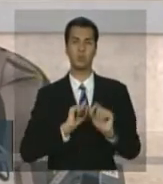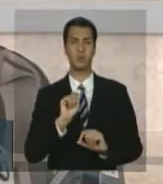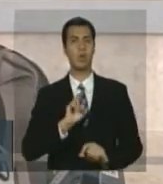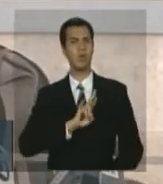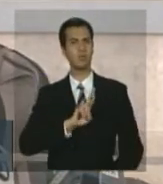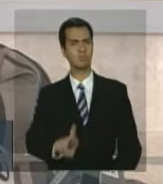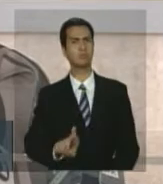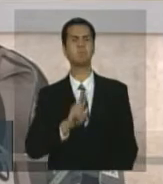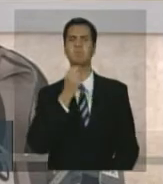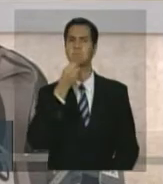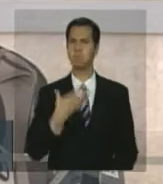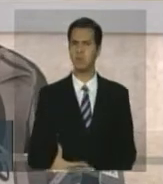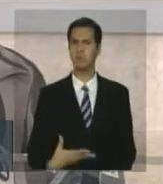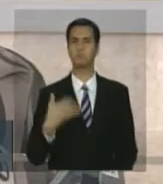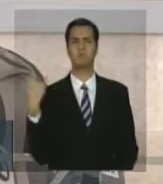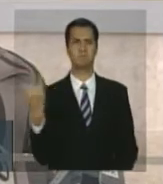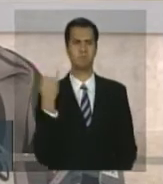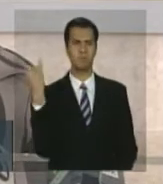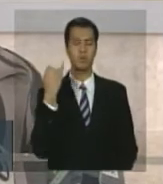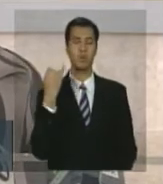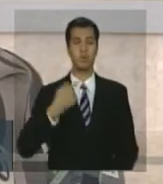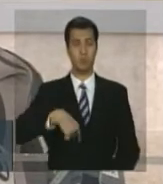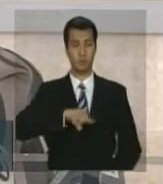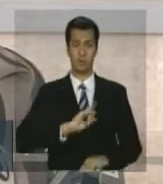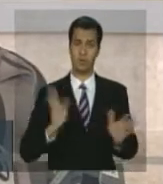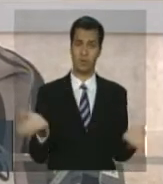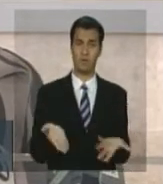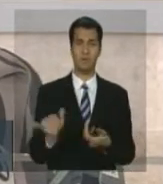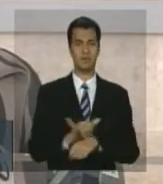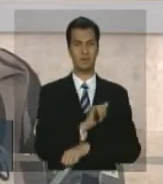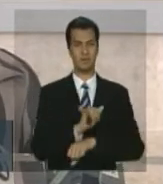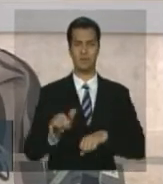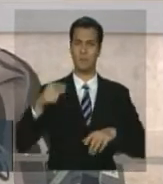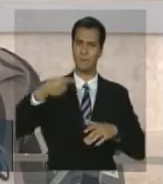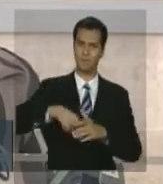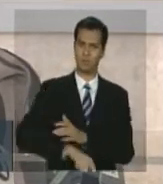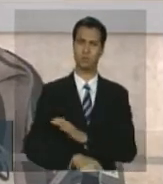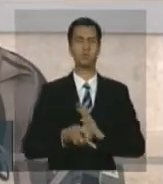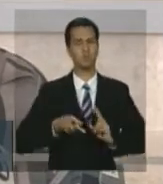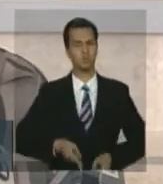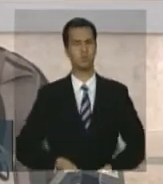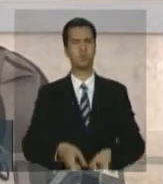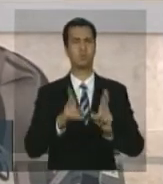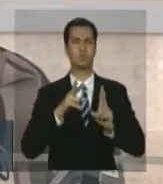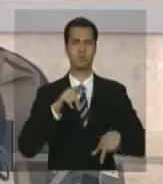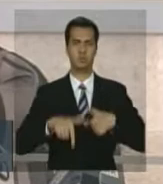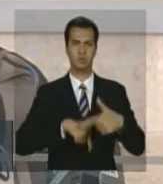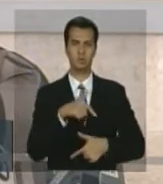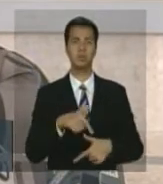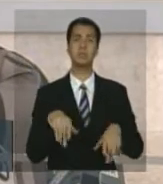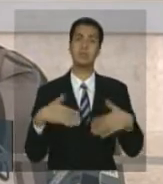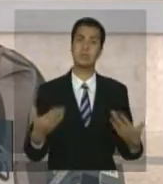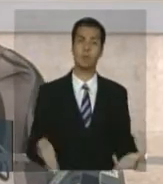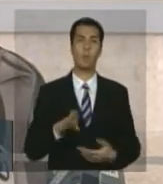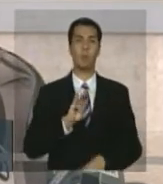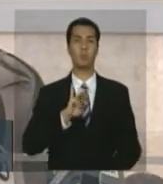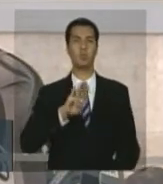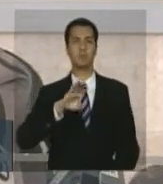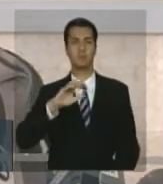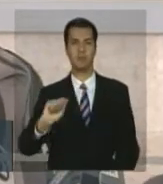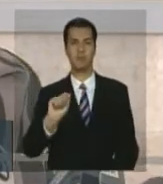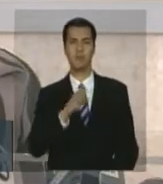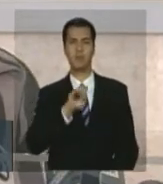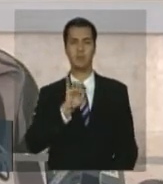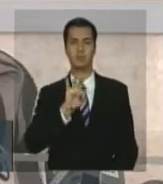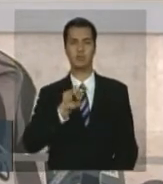resultados muito importantes. Estamos aprofundando essa estratégia, garantindo que ela continue. Então, busca ativa, que conseguiu